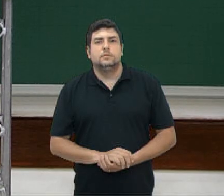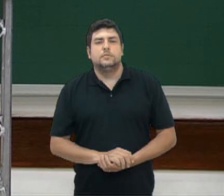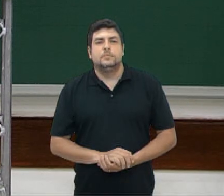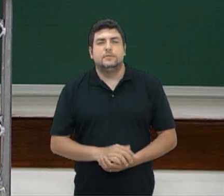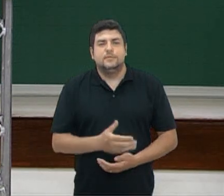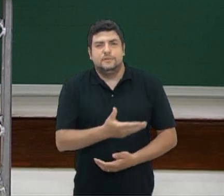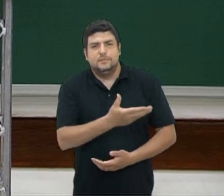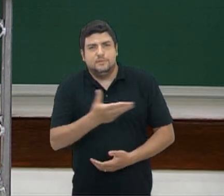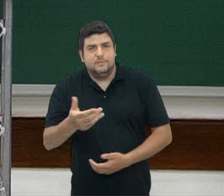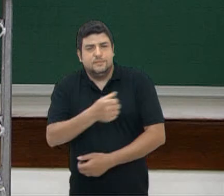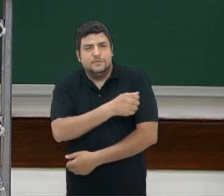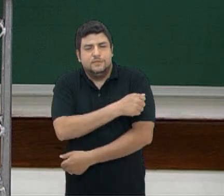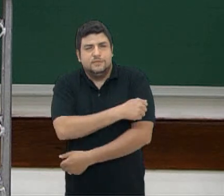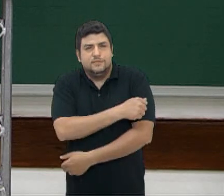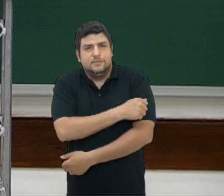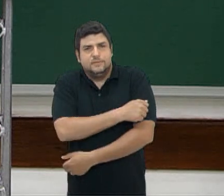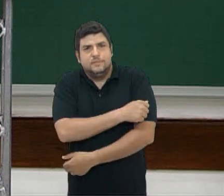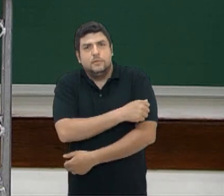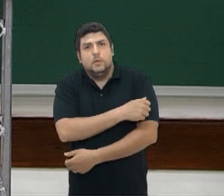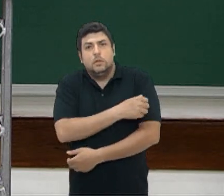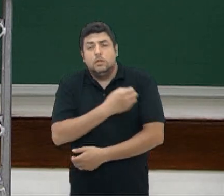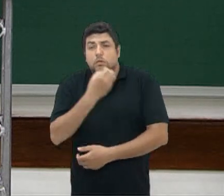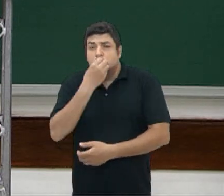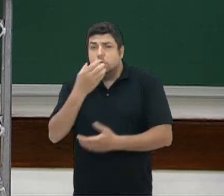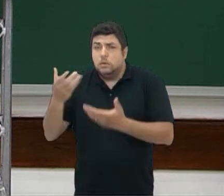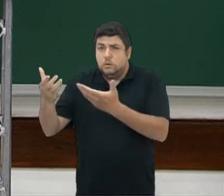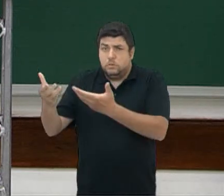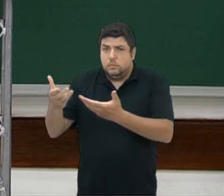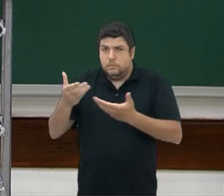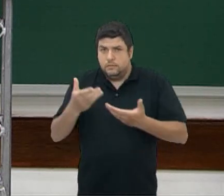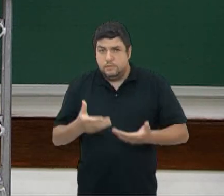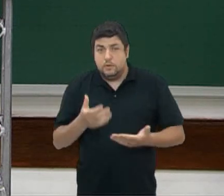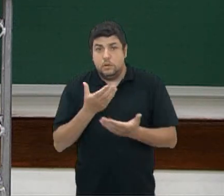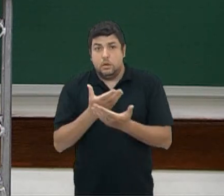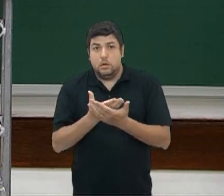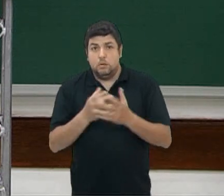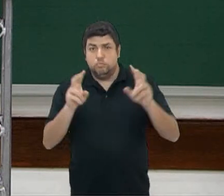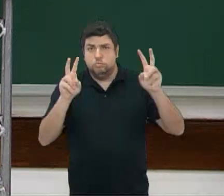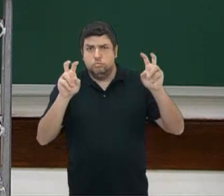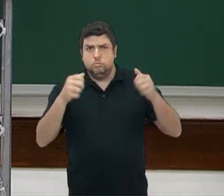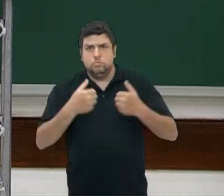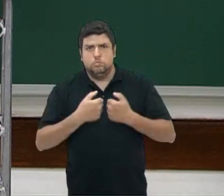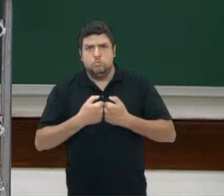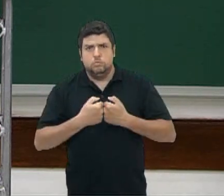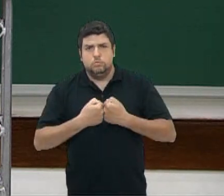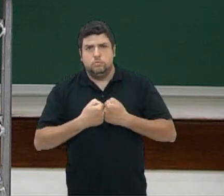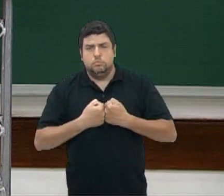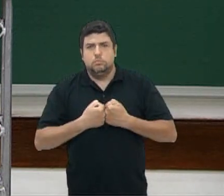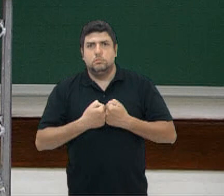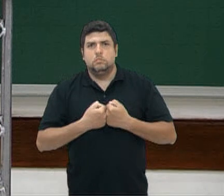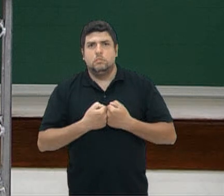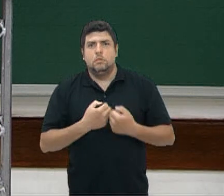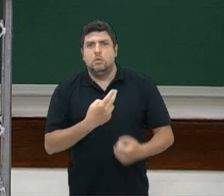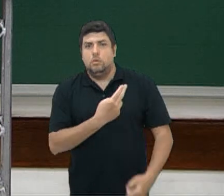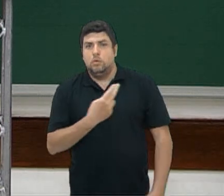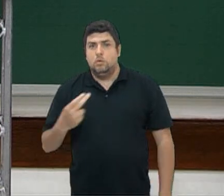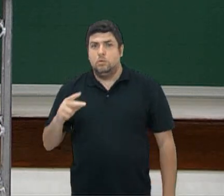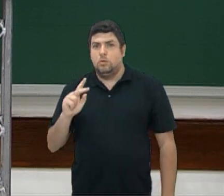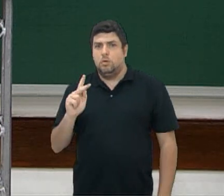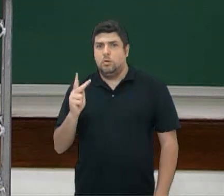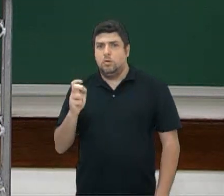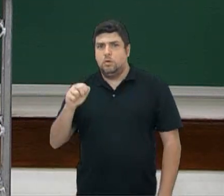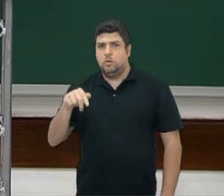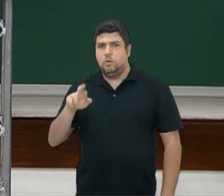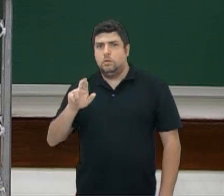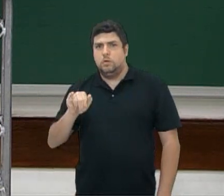Prezados alunos, sejam todos muito bem-vindos para mais uma aula de Física. Meu nome é Hugo Henrique, sou do município de Piraquara e vou estar